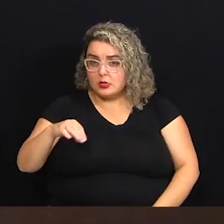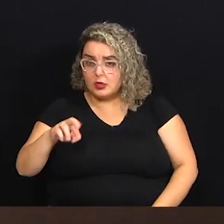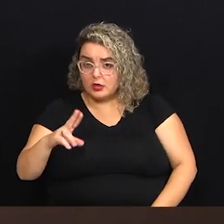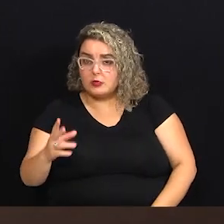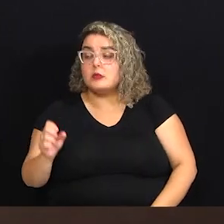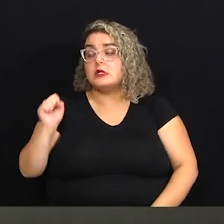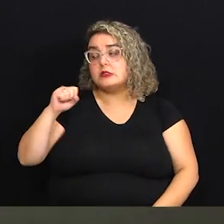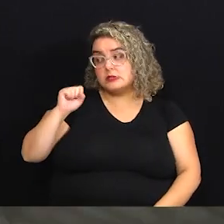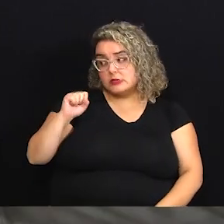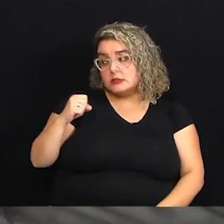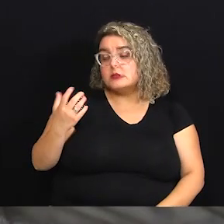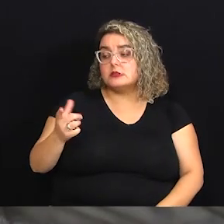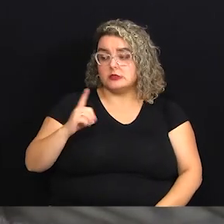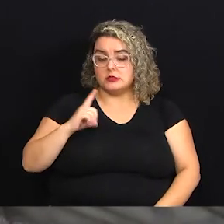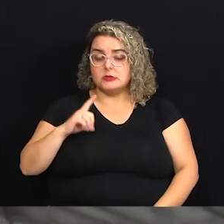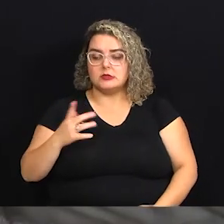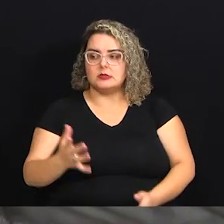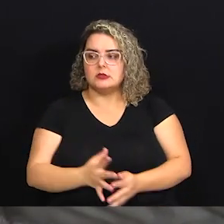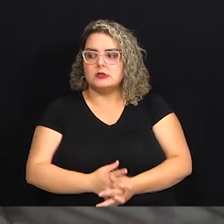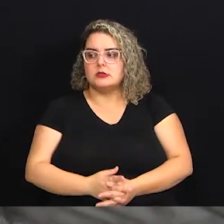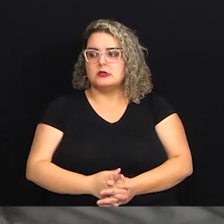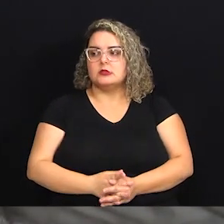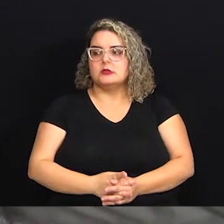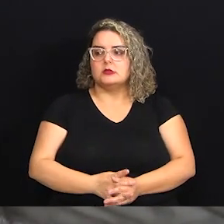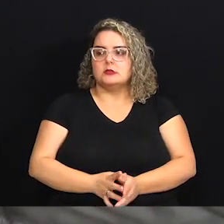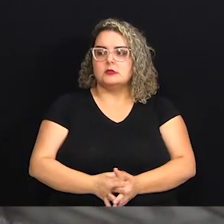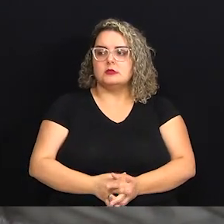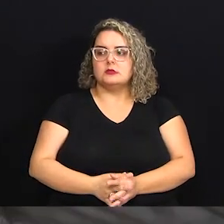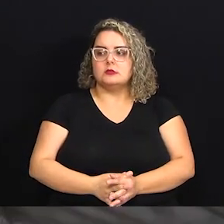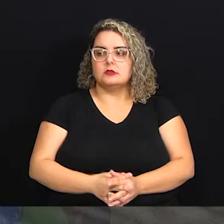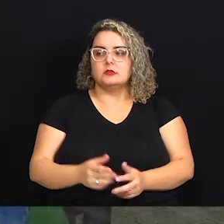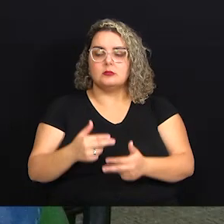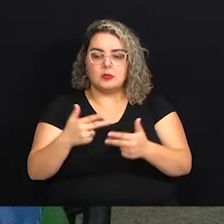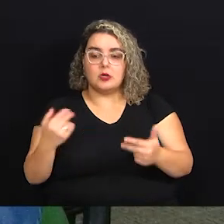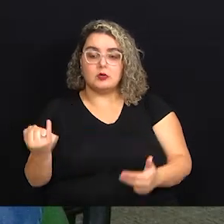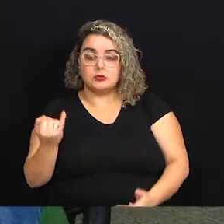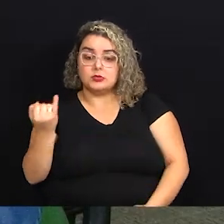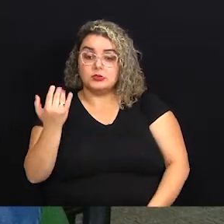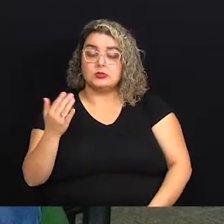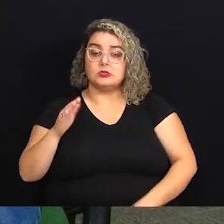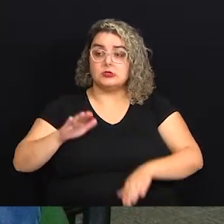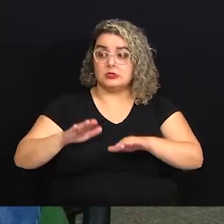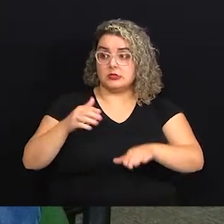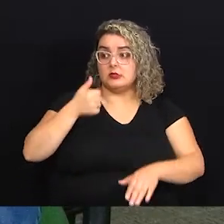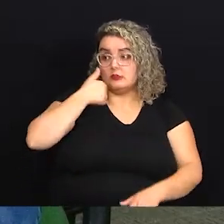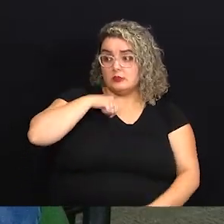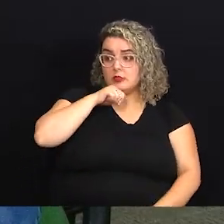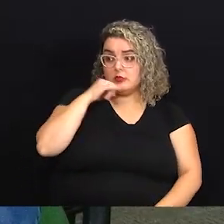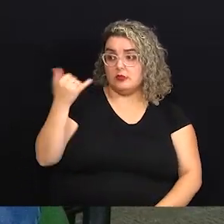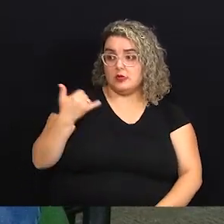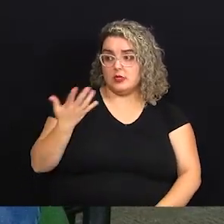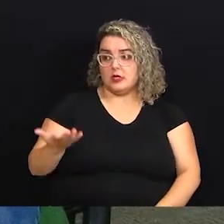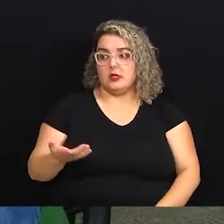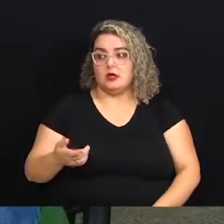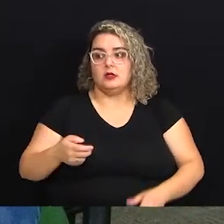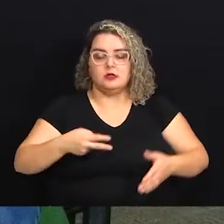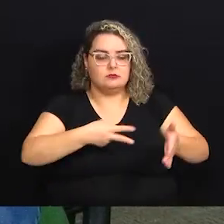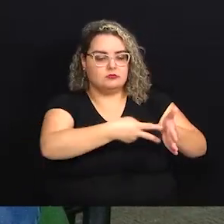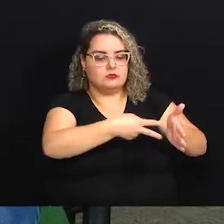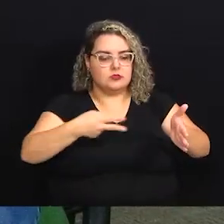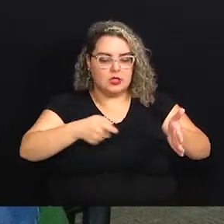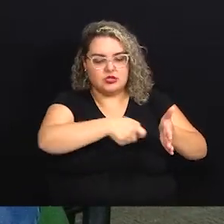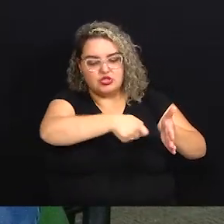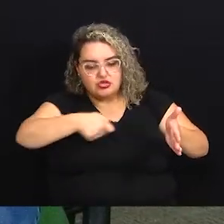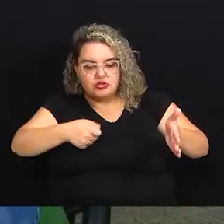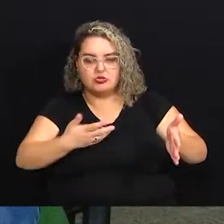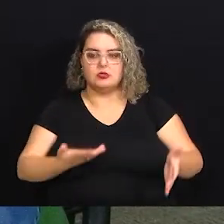tem essa questão do timer, né? E uma coisa que é interessante também, que a nossa mãe dizia antigamente,